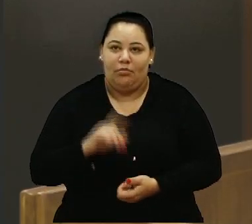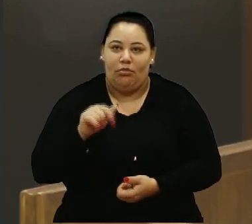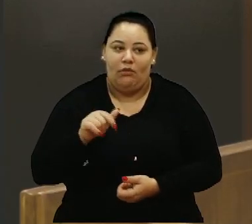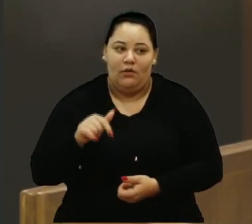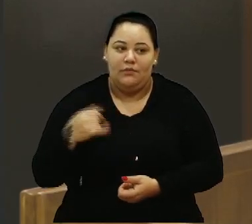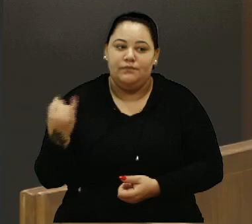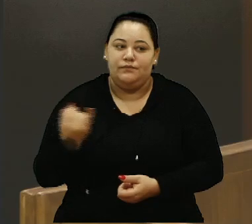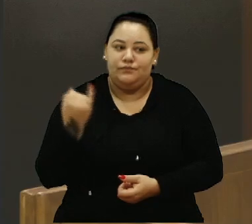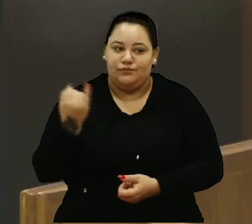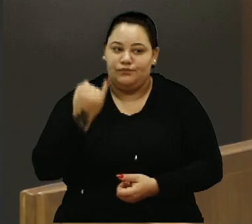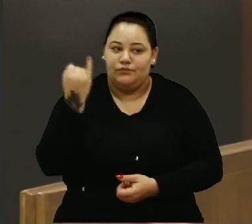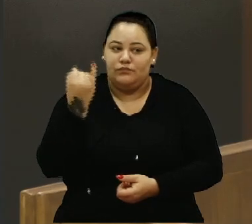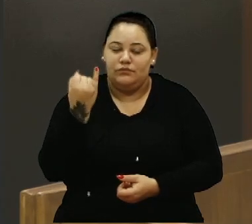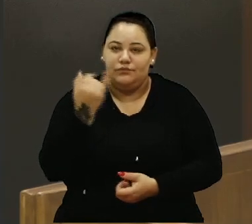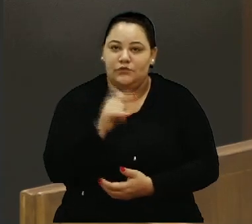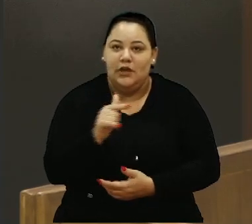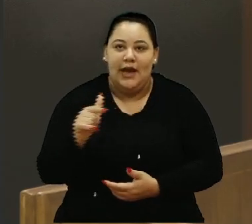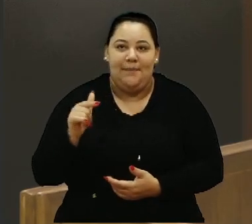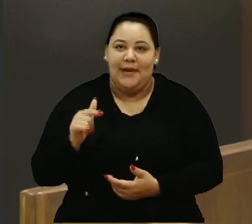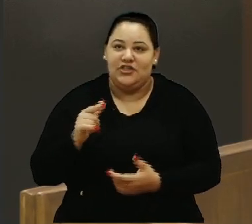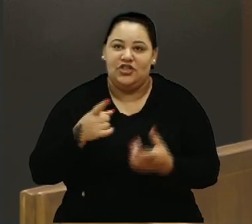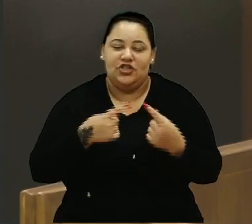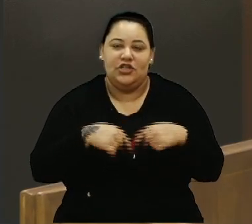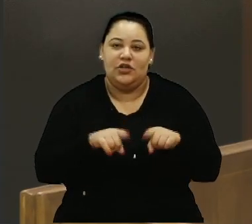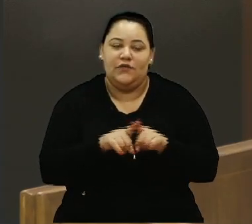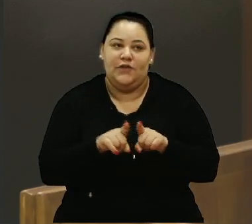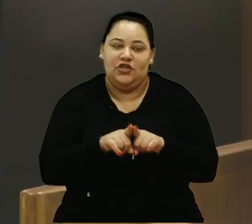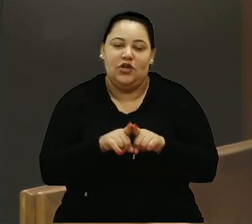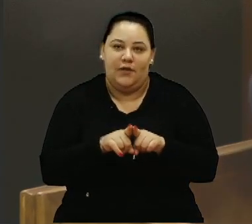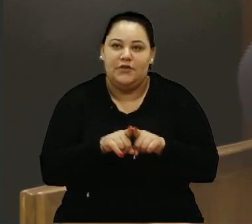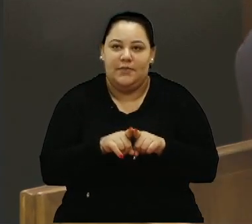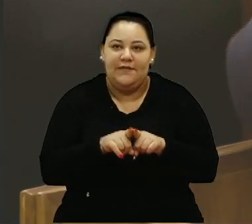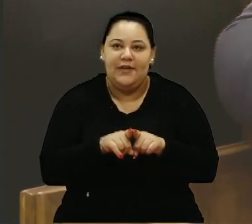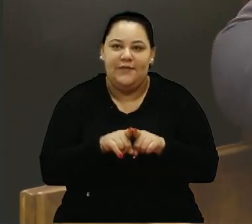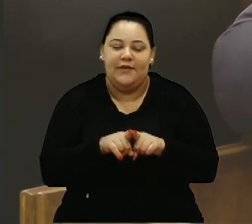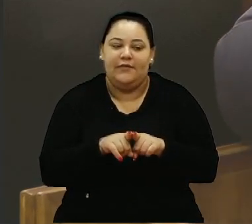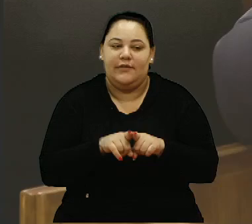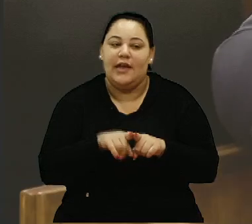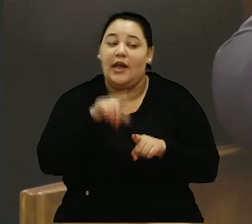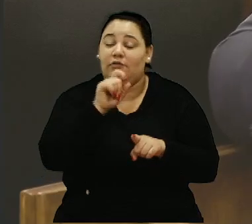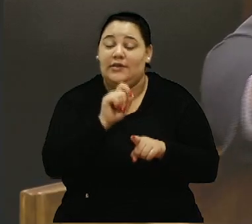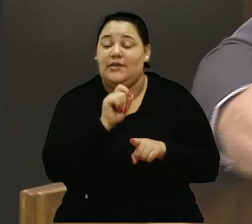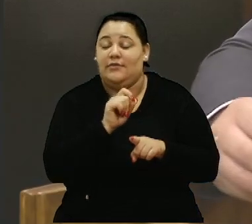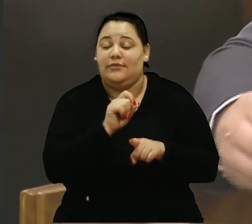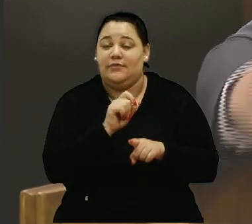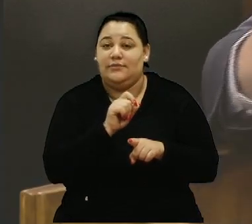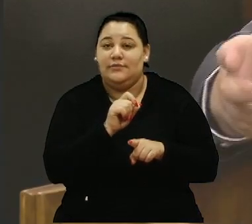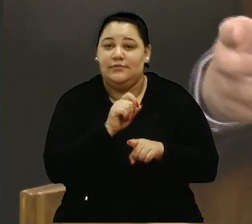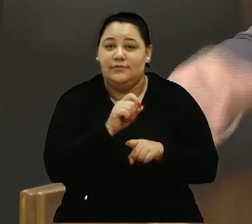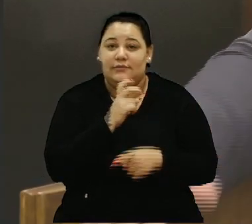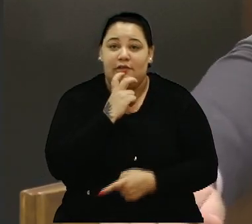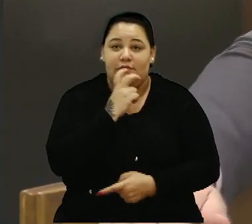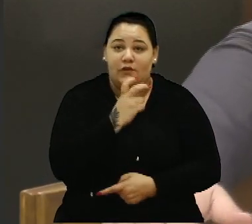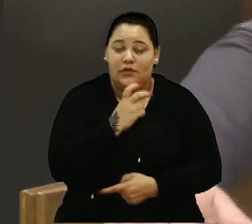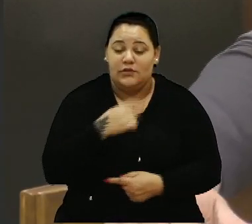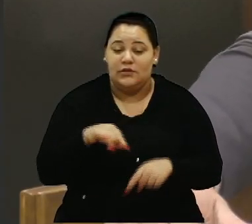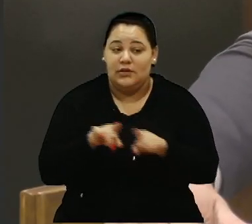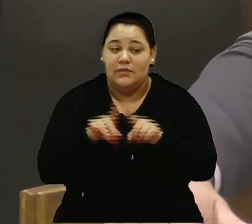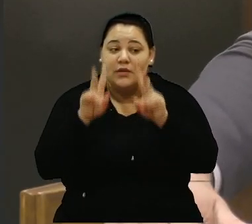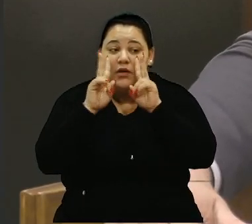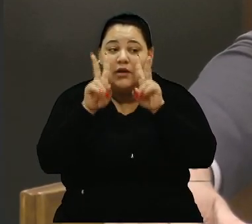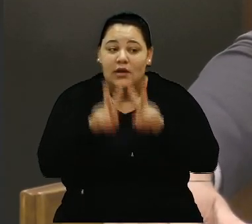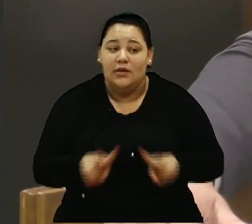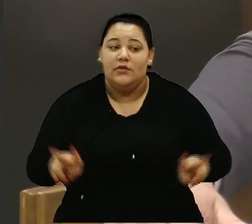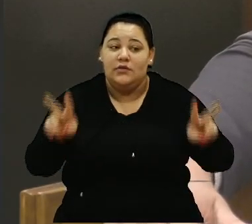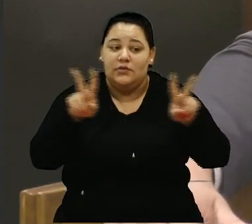importante quanto outros meses que nós temos. Esse aqui é dar ênfase, dar voz, dar vez e visibilidade a uma causa